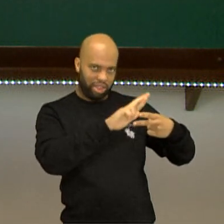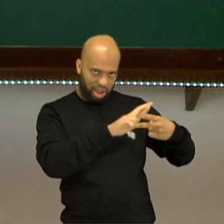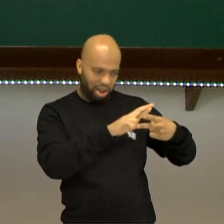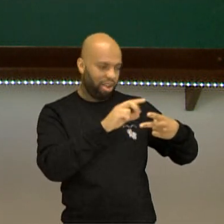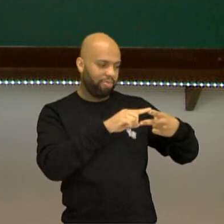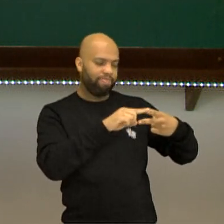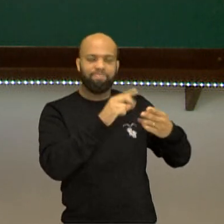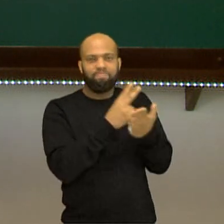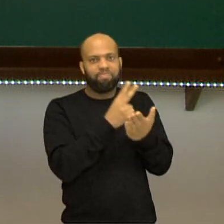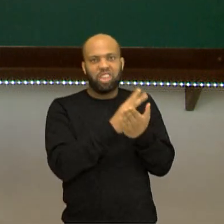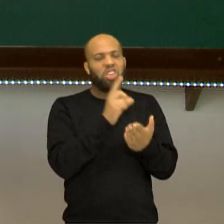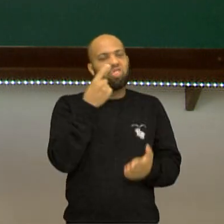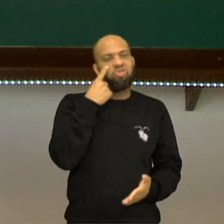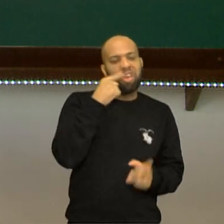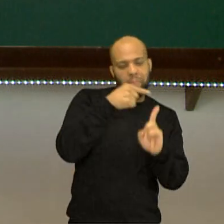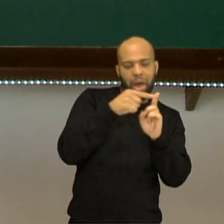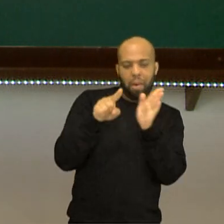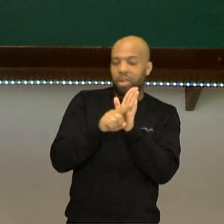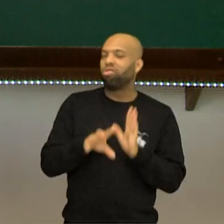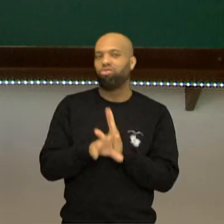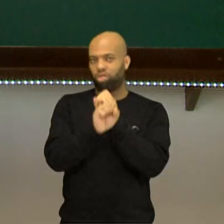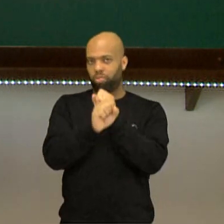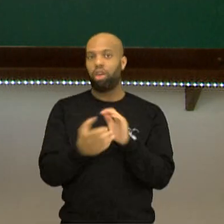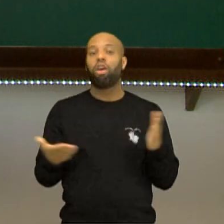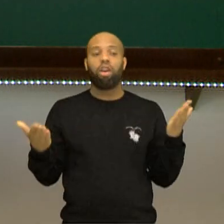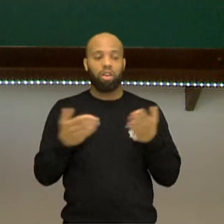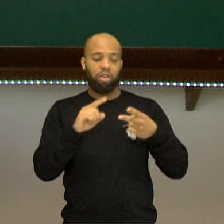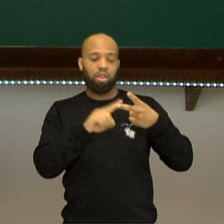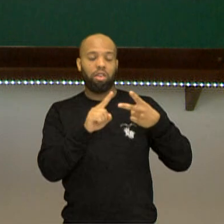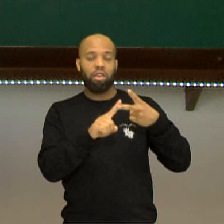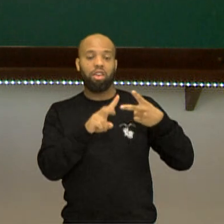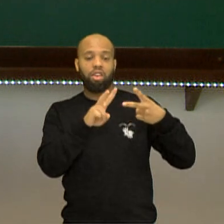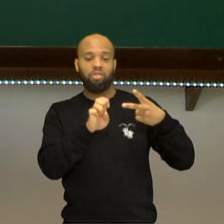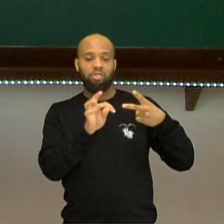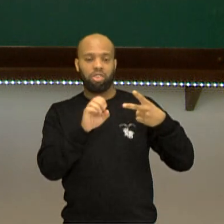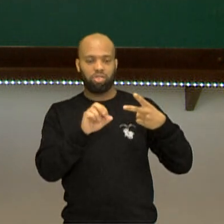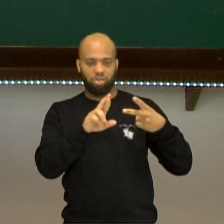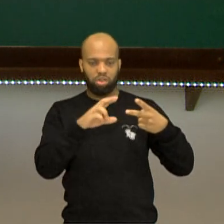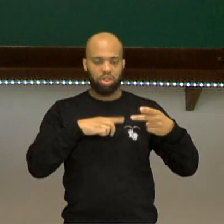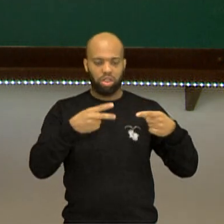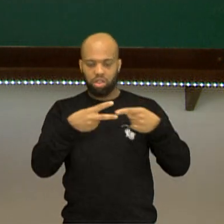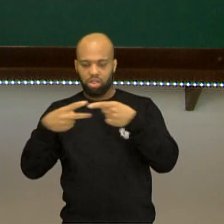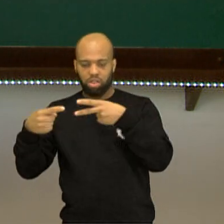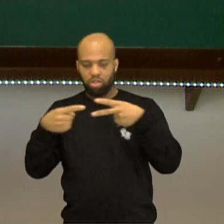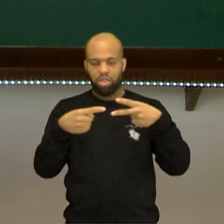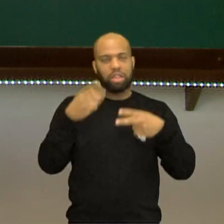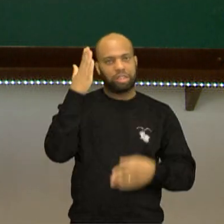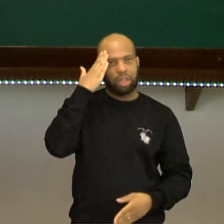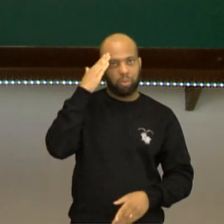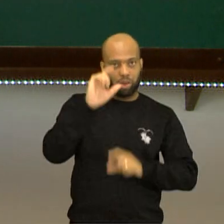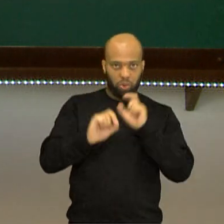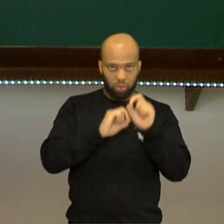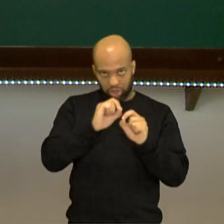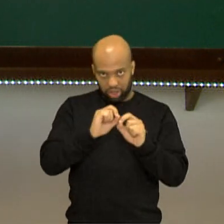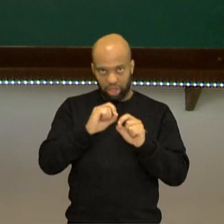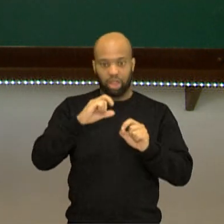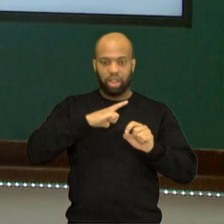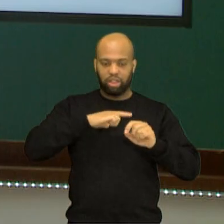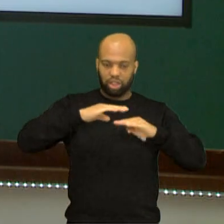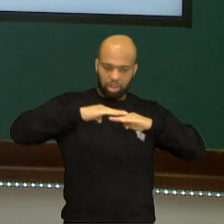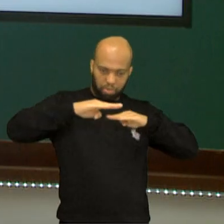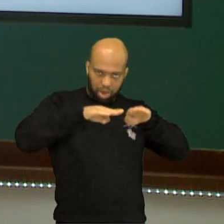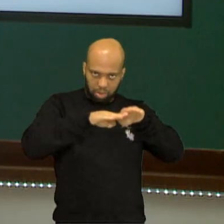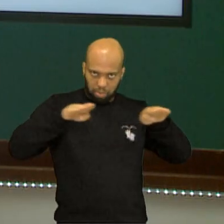seu sinal, certo? Agora, em vetor eu tenho que levar em consideração a direção e o sentido também. E aí o buraco é um pouco mais